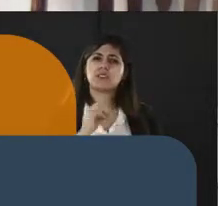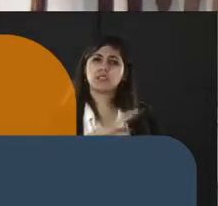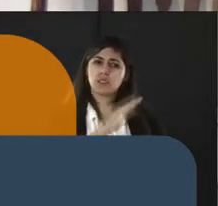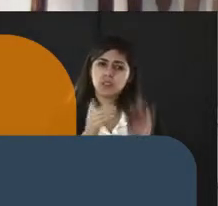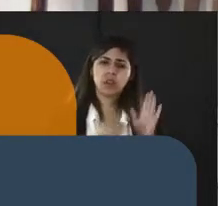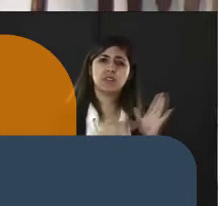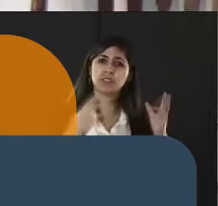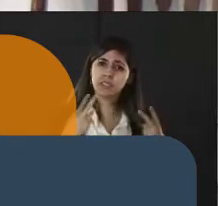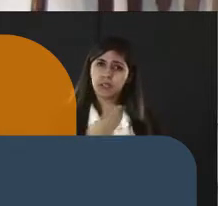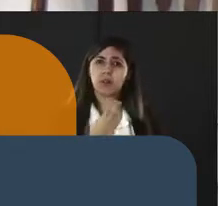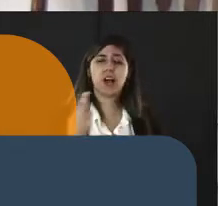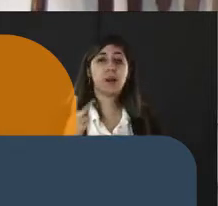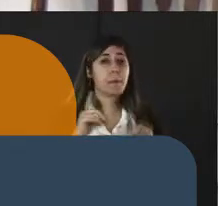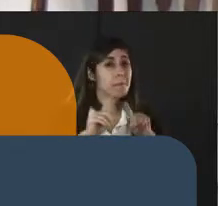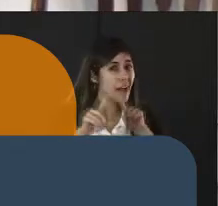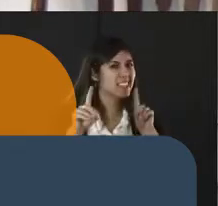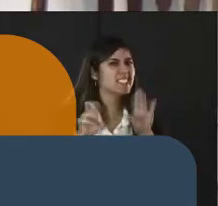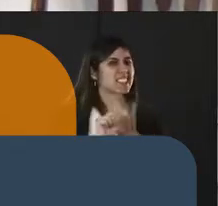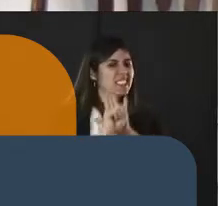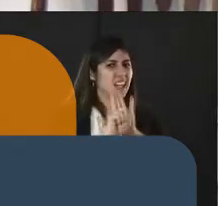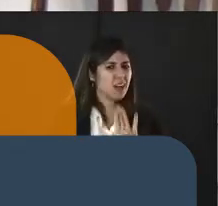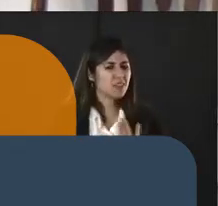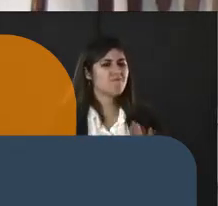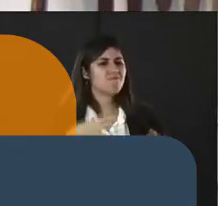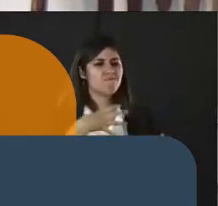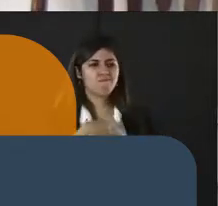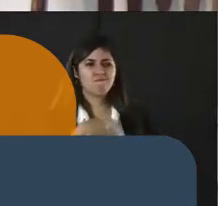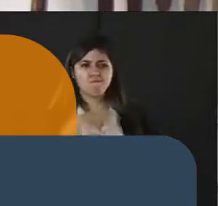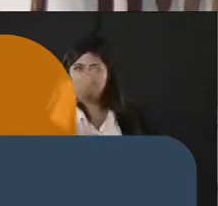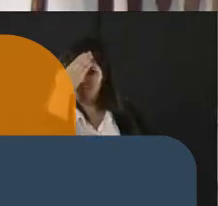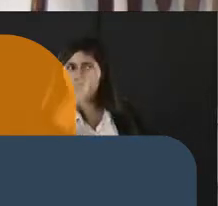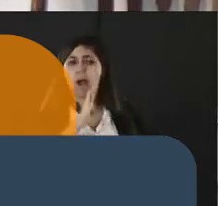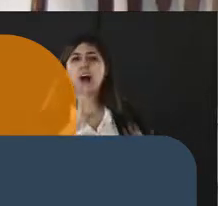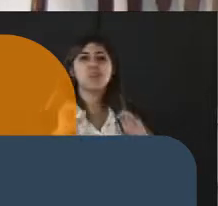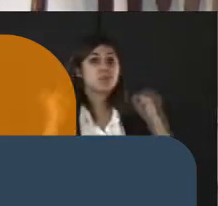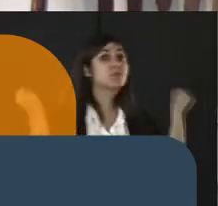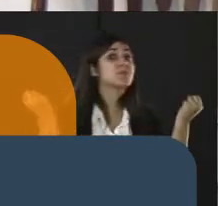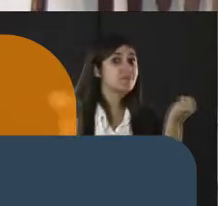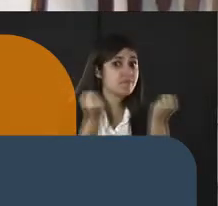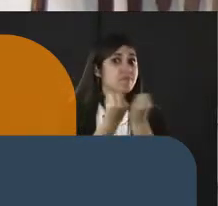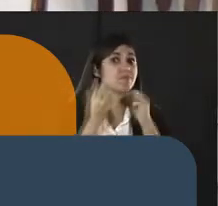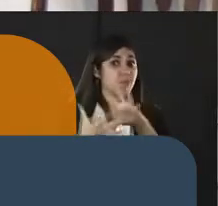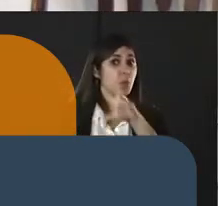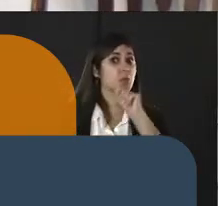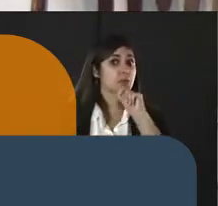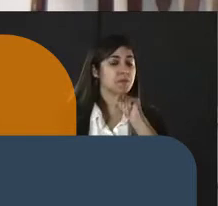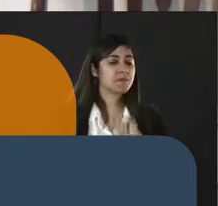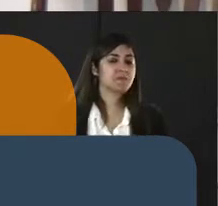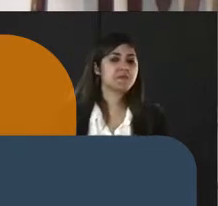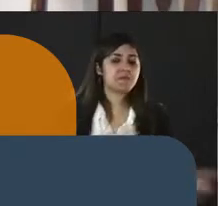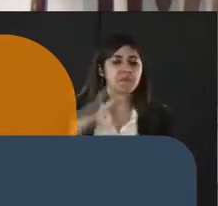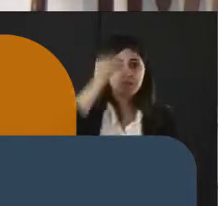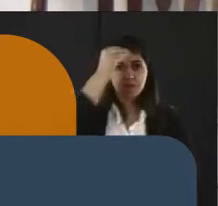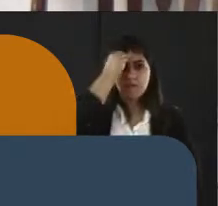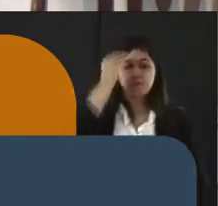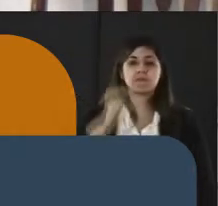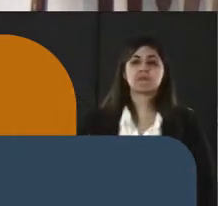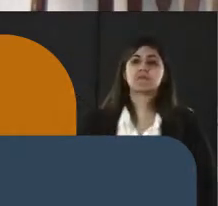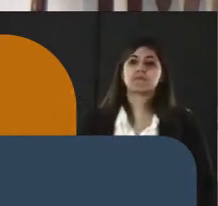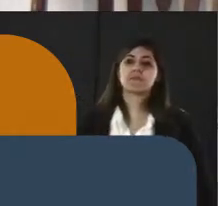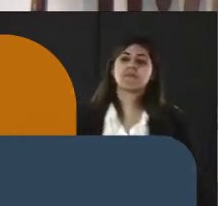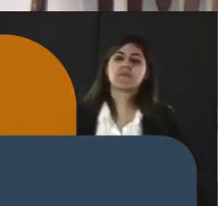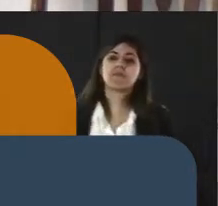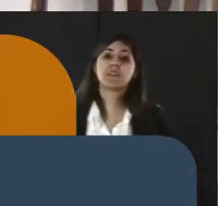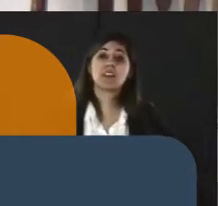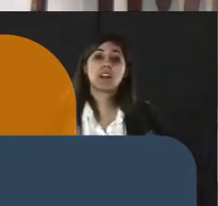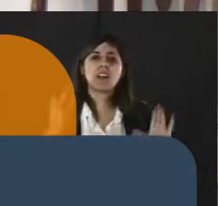são sinais de que alguma coisa vai muito mal na humanidade essa é uma passagem de um evento que ia